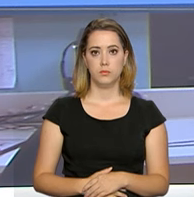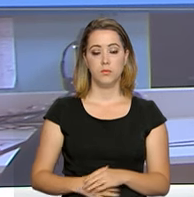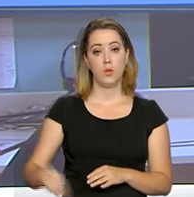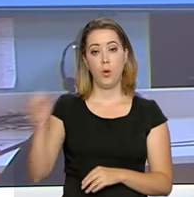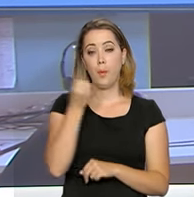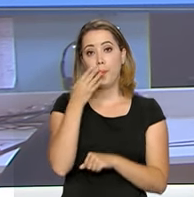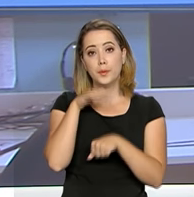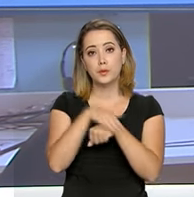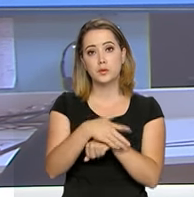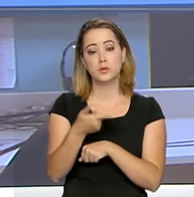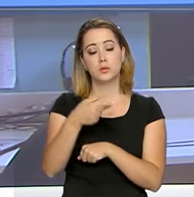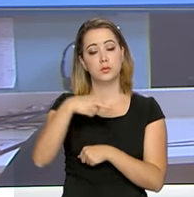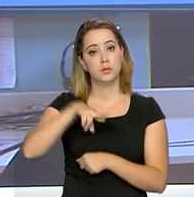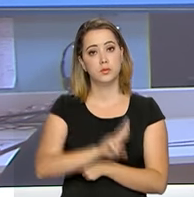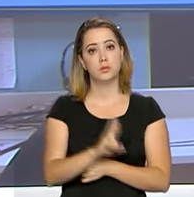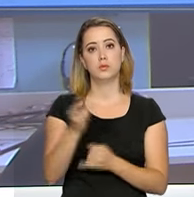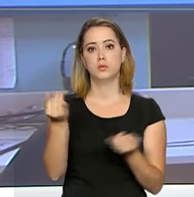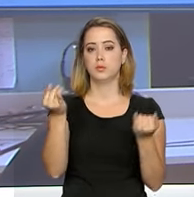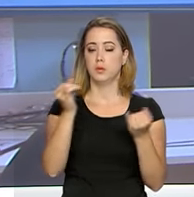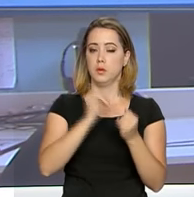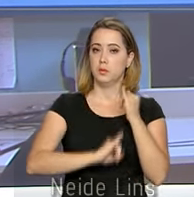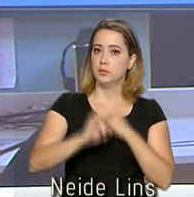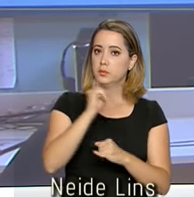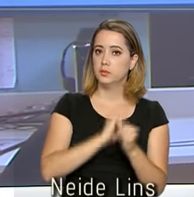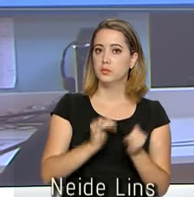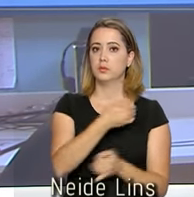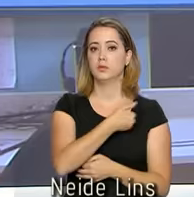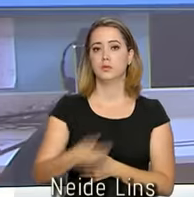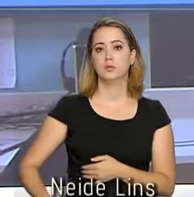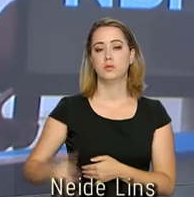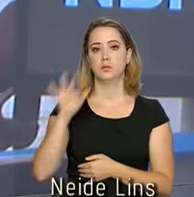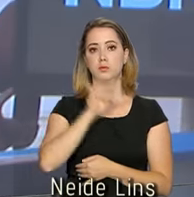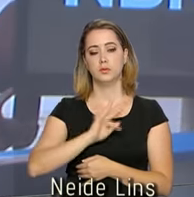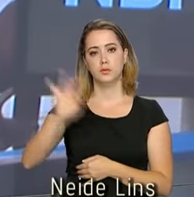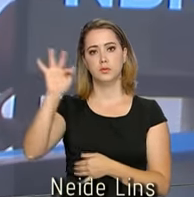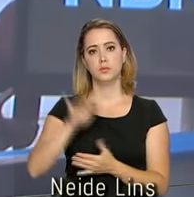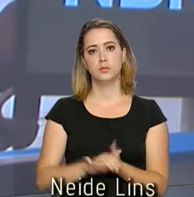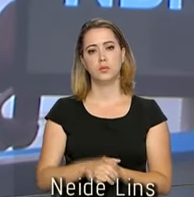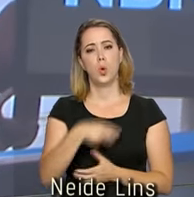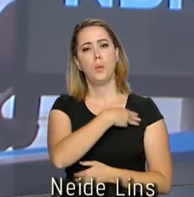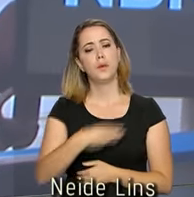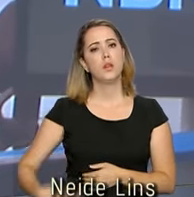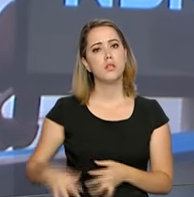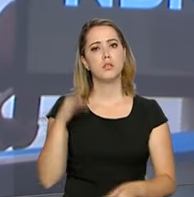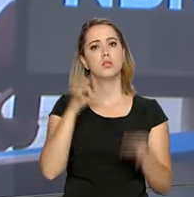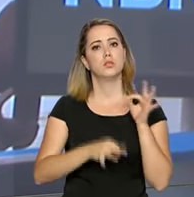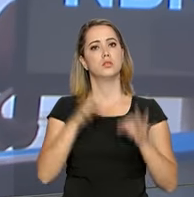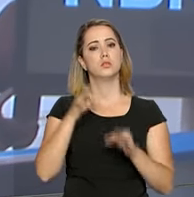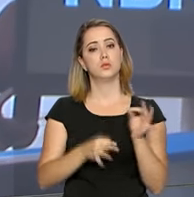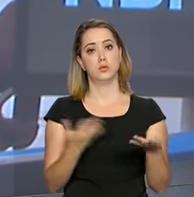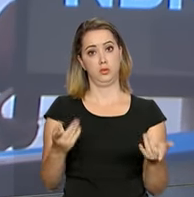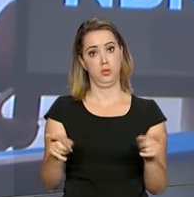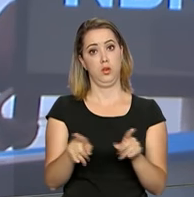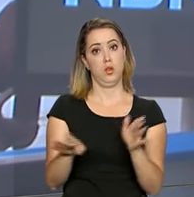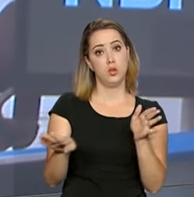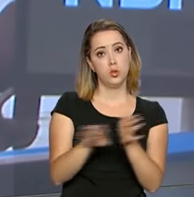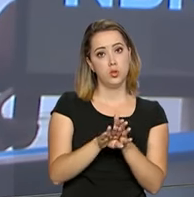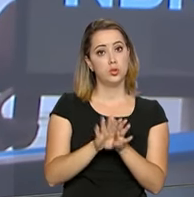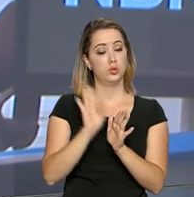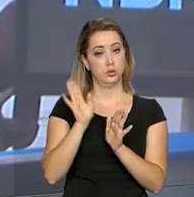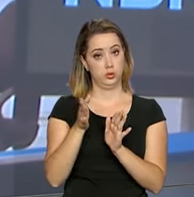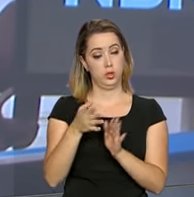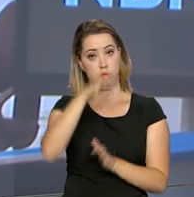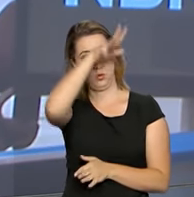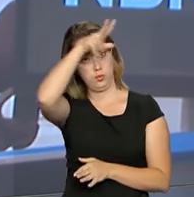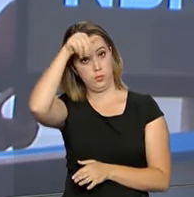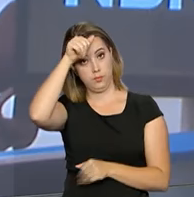Olá boa noite o repórter NBR está de volta com as notícias do governo federal o ministro da Justiça Alexandre de Moraes chega daqui a pouco